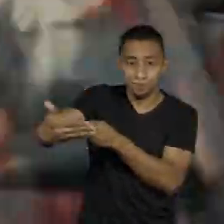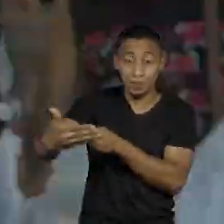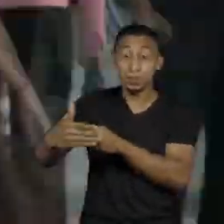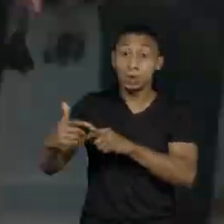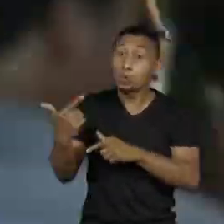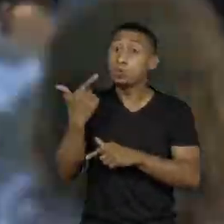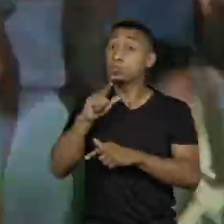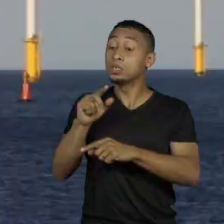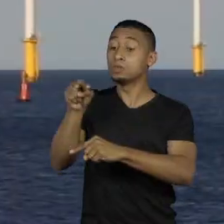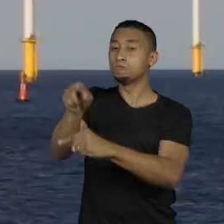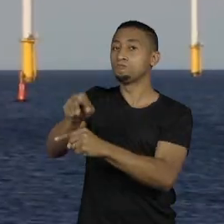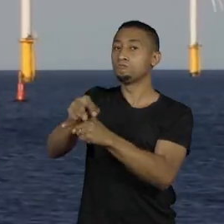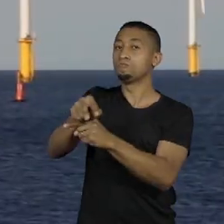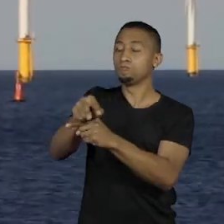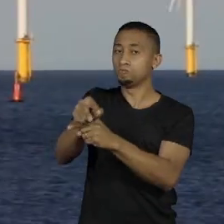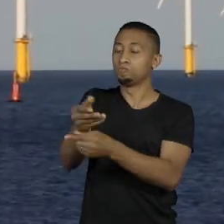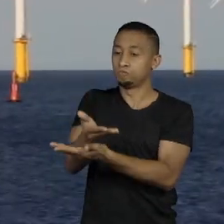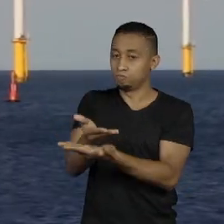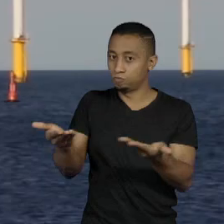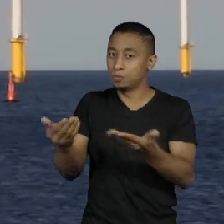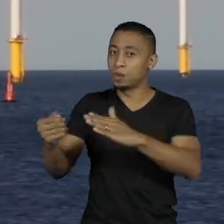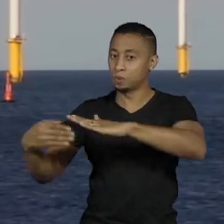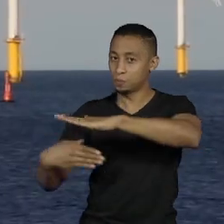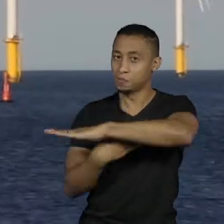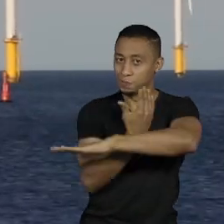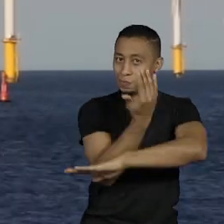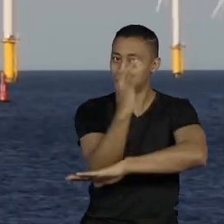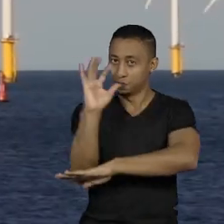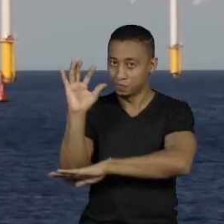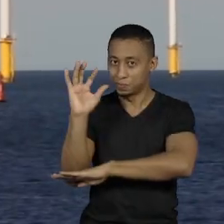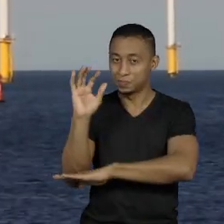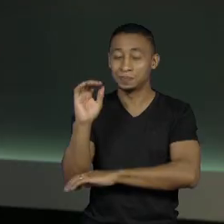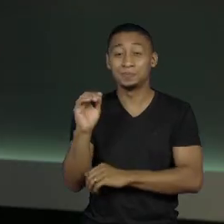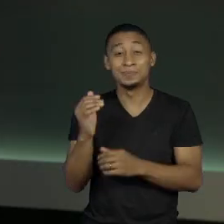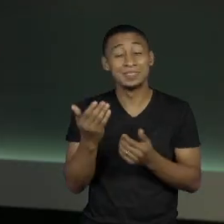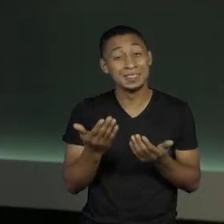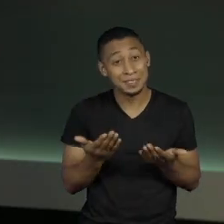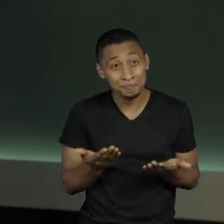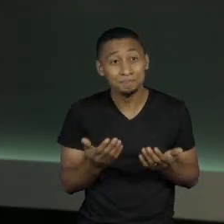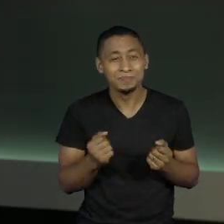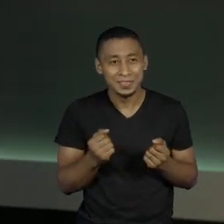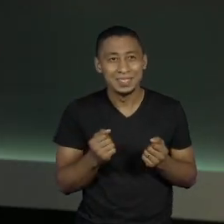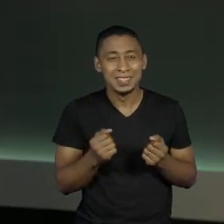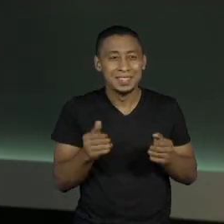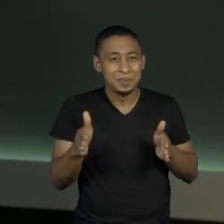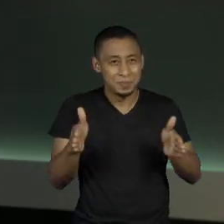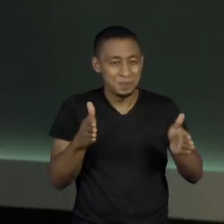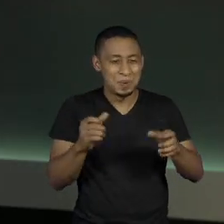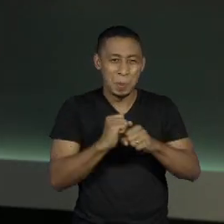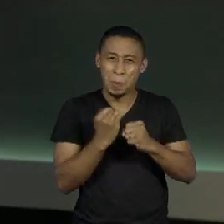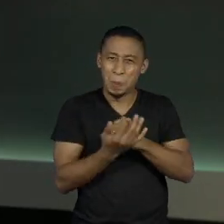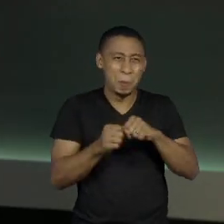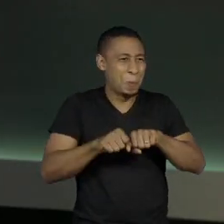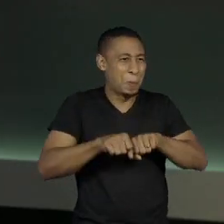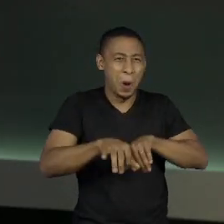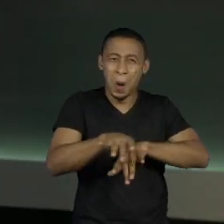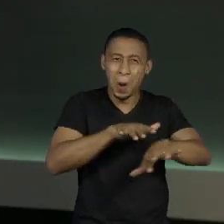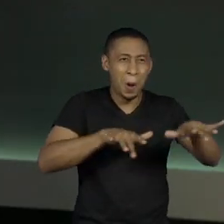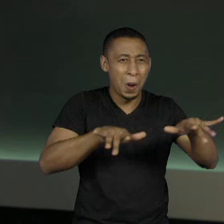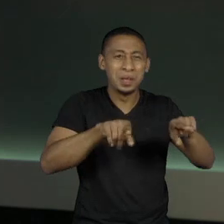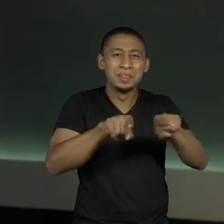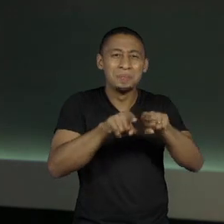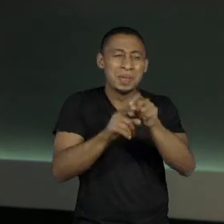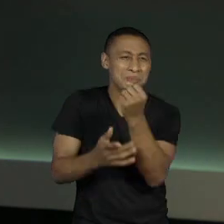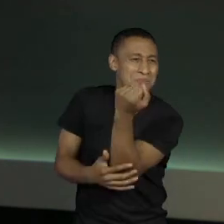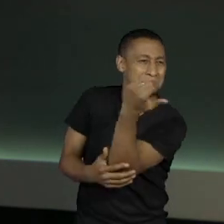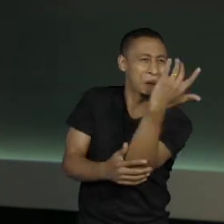poder proteger a biodiversidade. Apesar desse grave momento de crise ambiental que a gente está vivendo, você